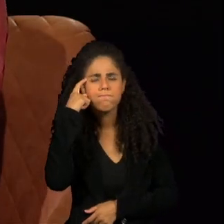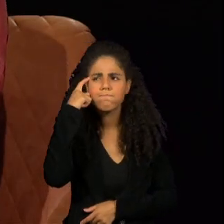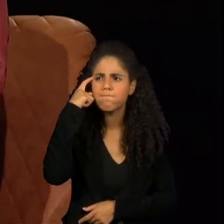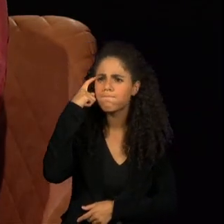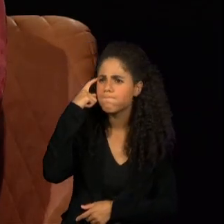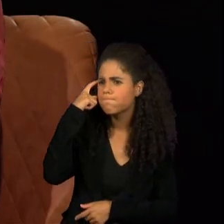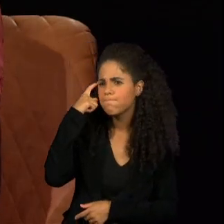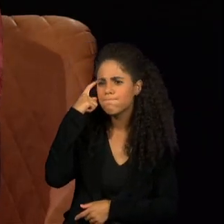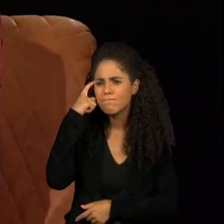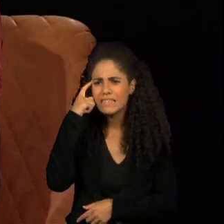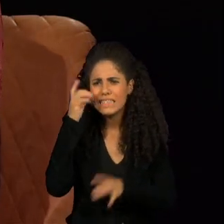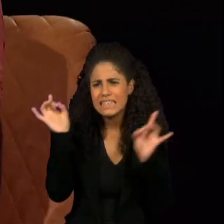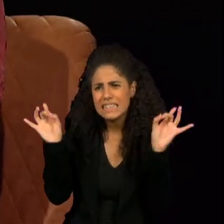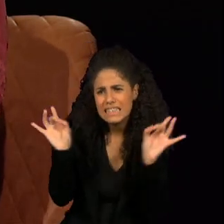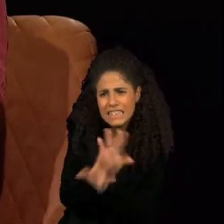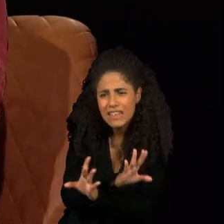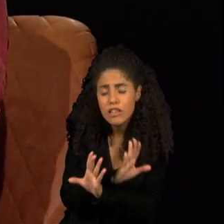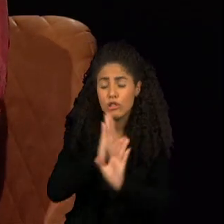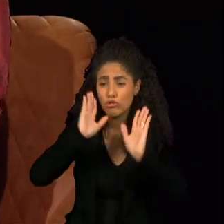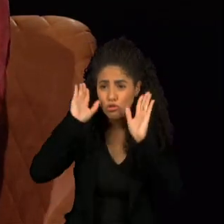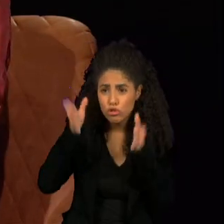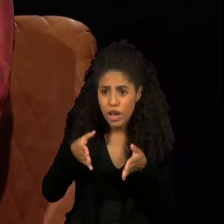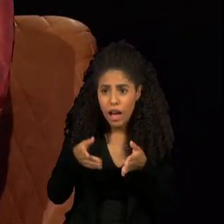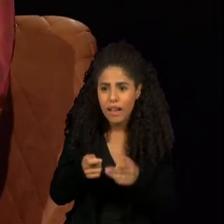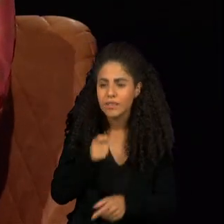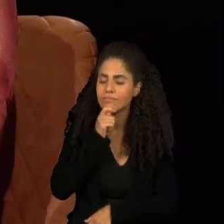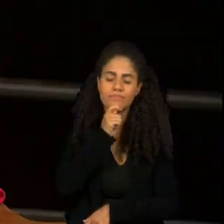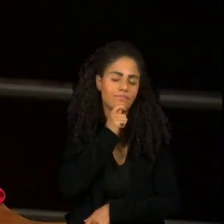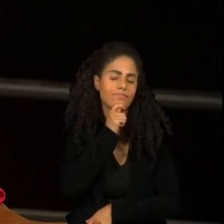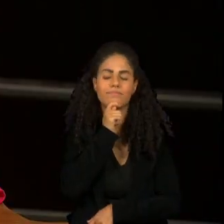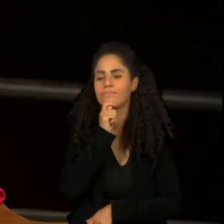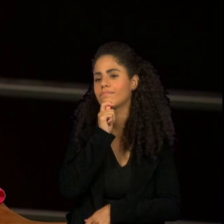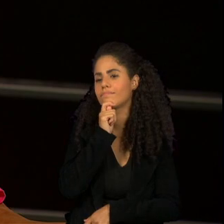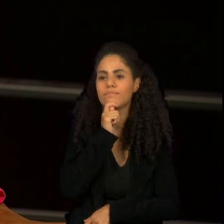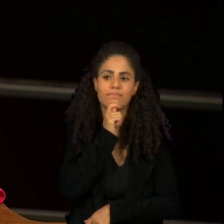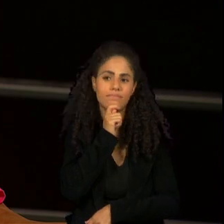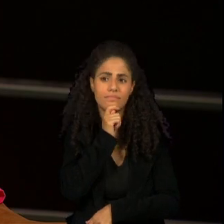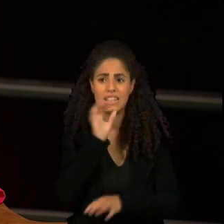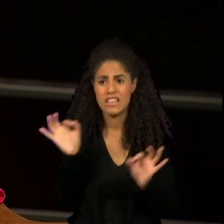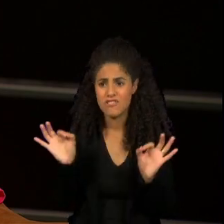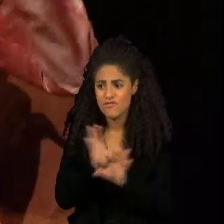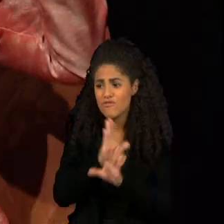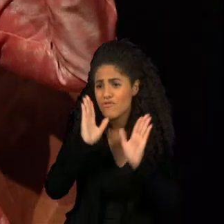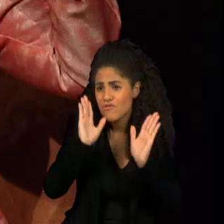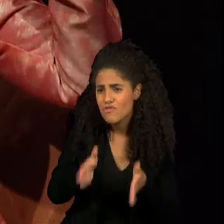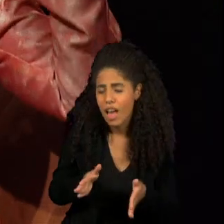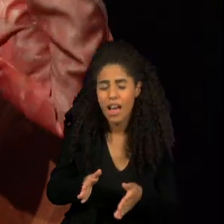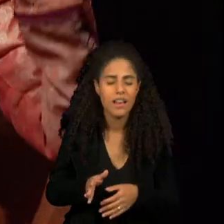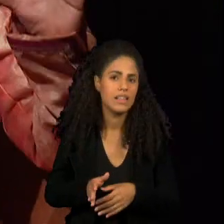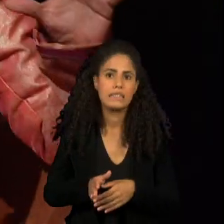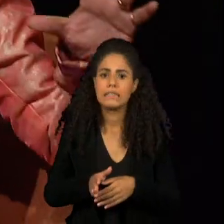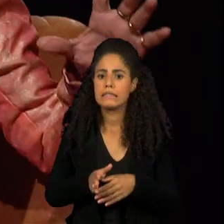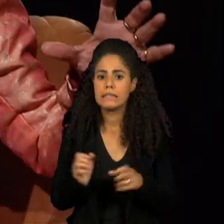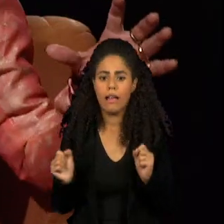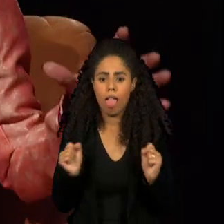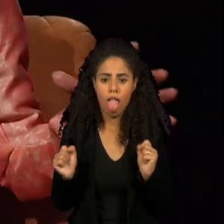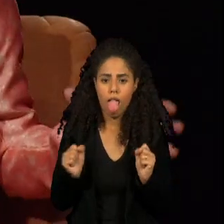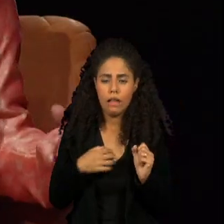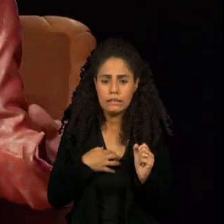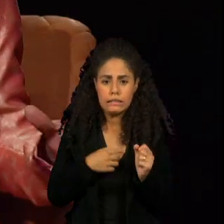uma conclusão do que era aquilo, tá entendendo? Se era ao contrário, se era a dor, desespero muito